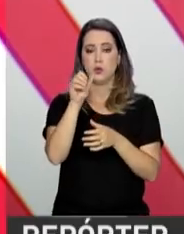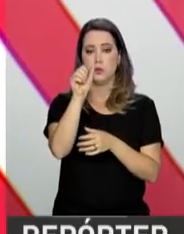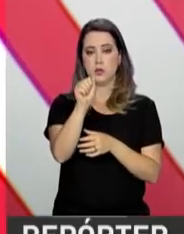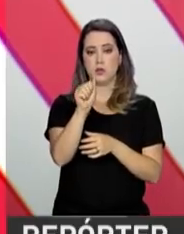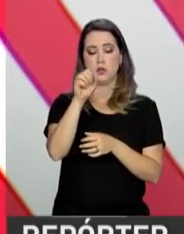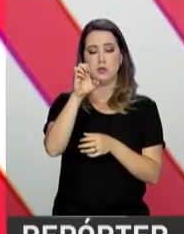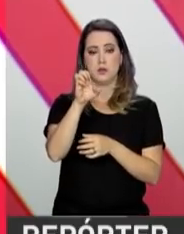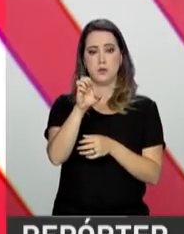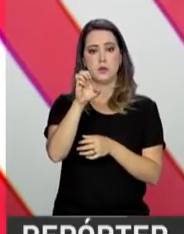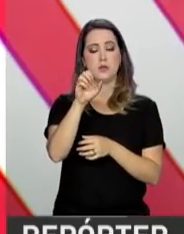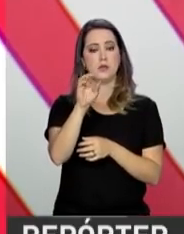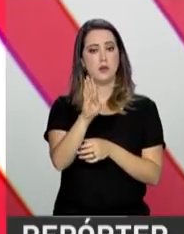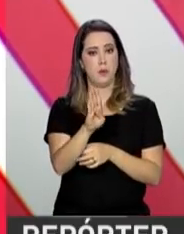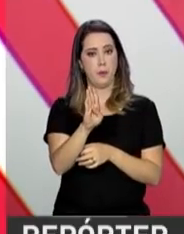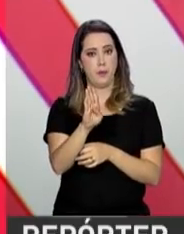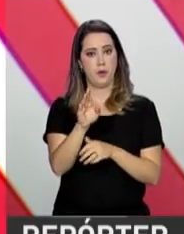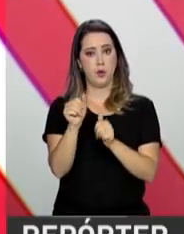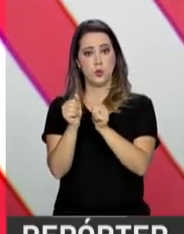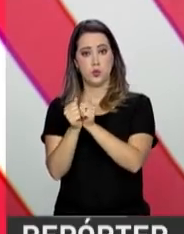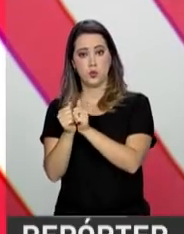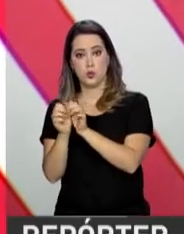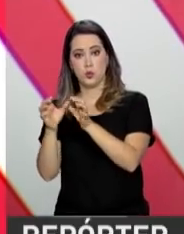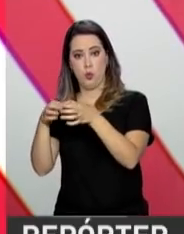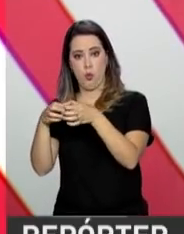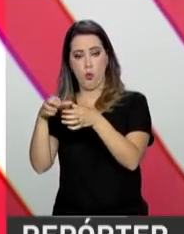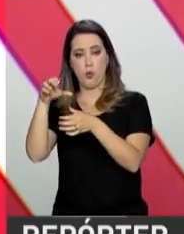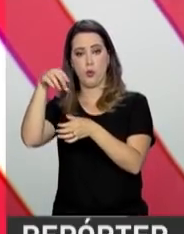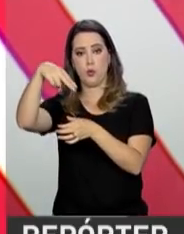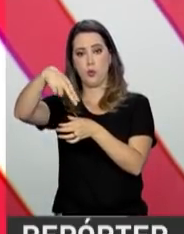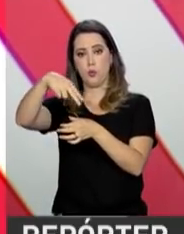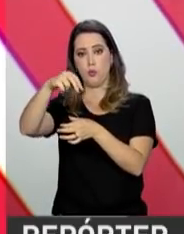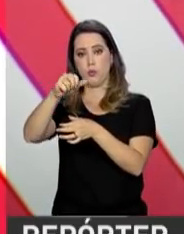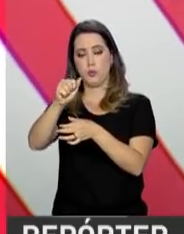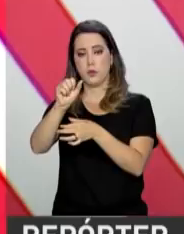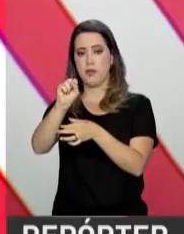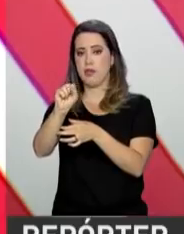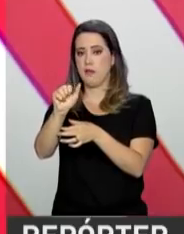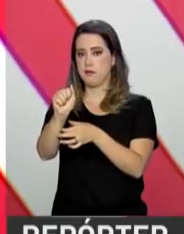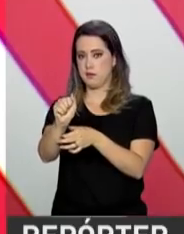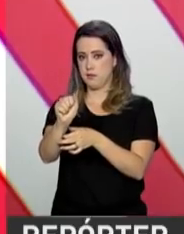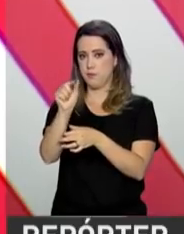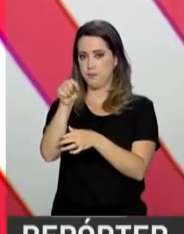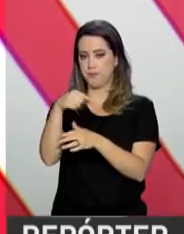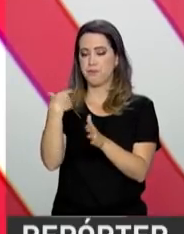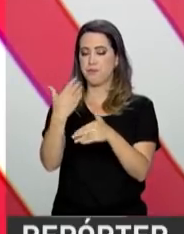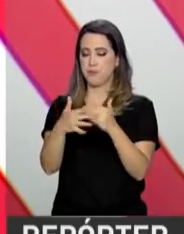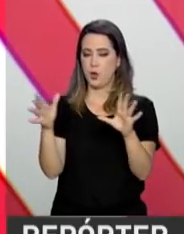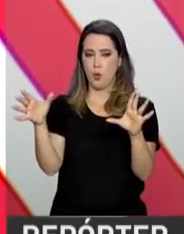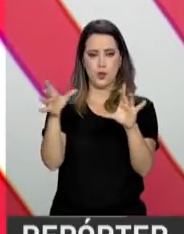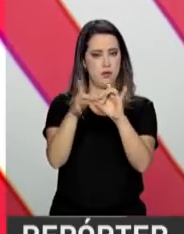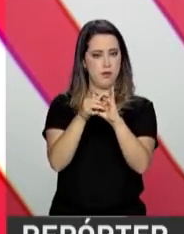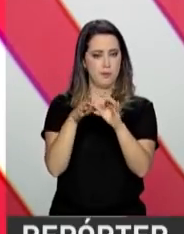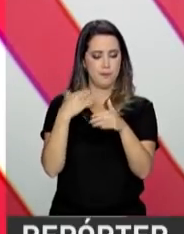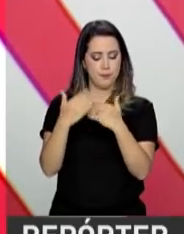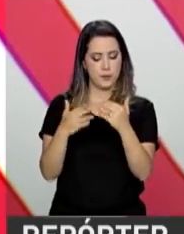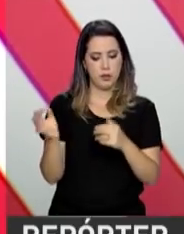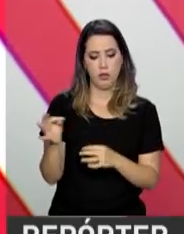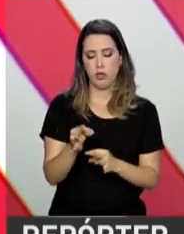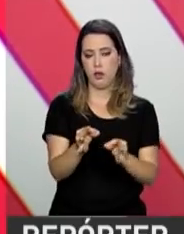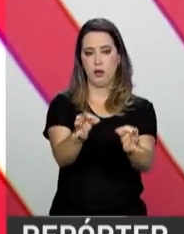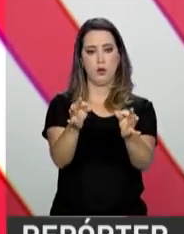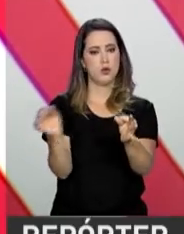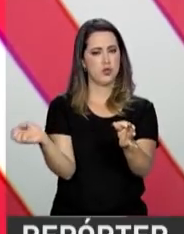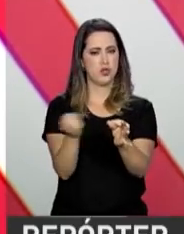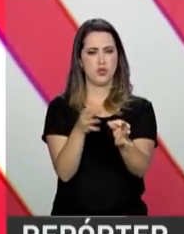ea nasa vamos progredir nas negociações de salvaguardas tecnológicas com